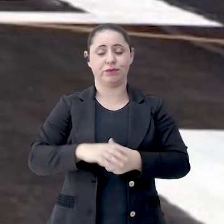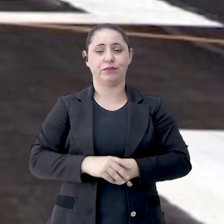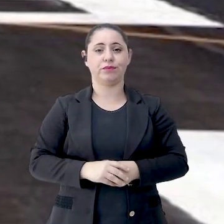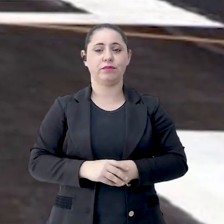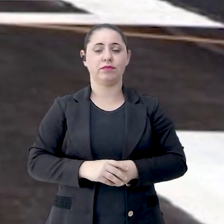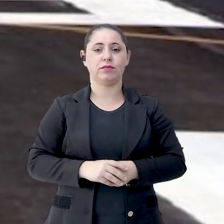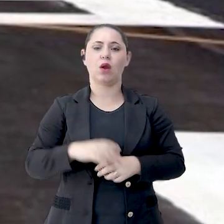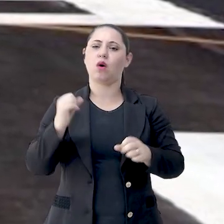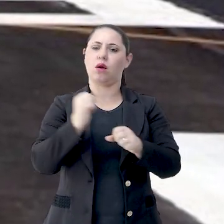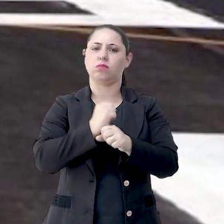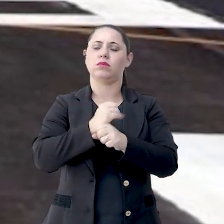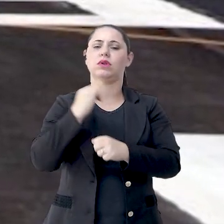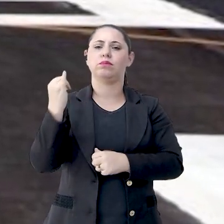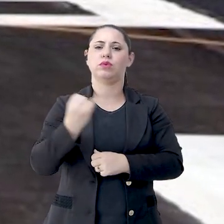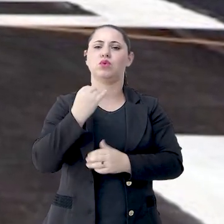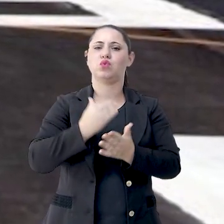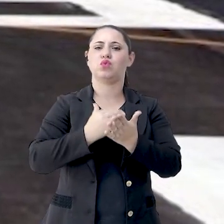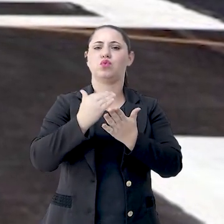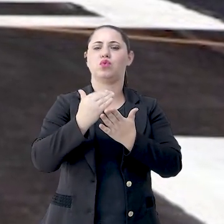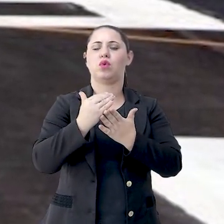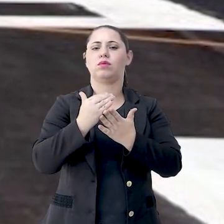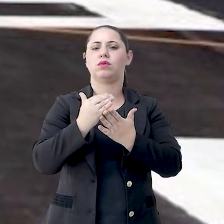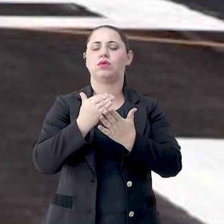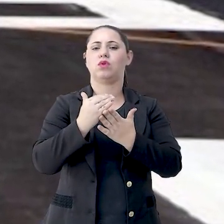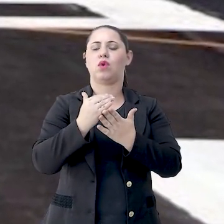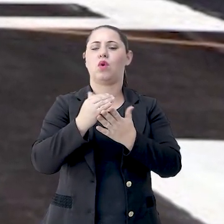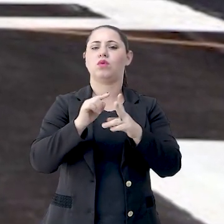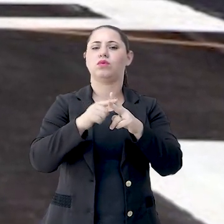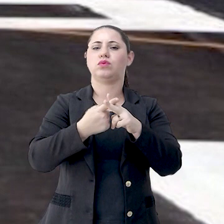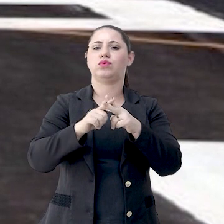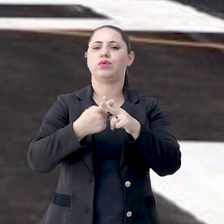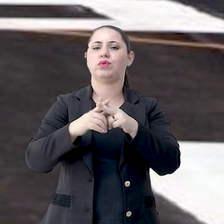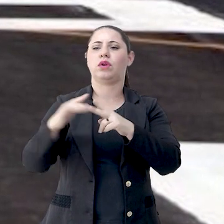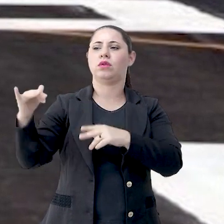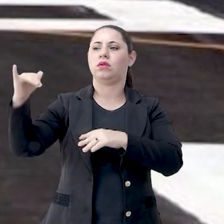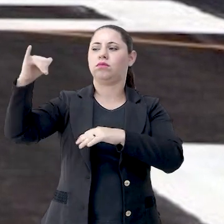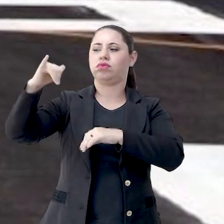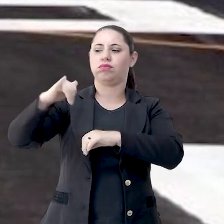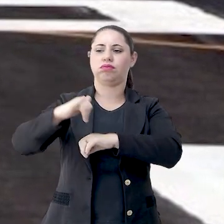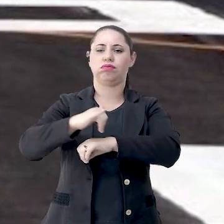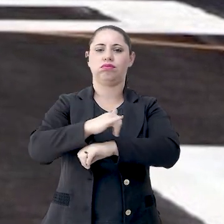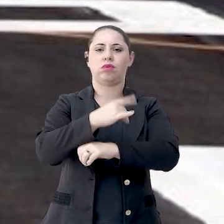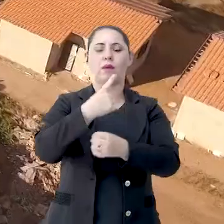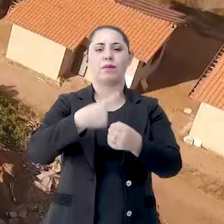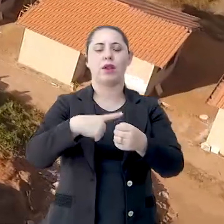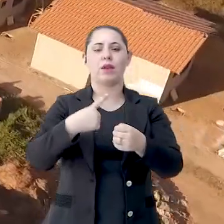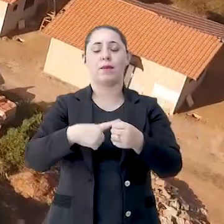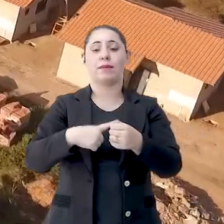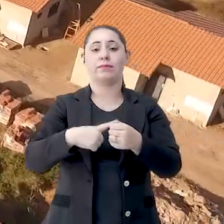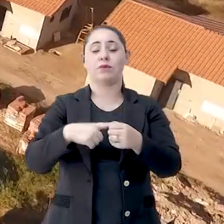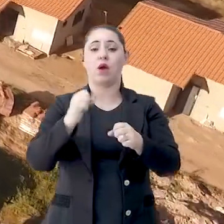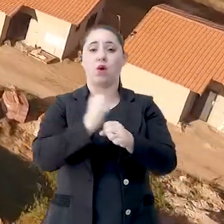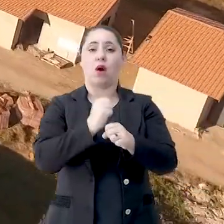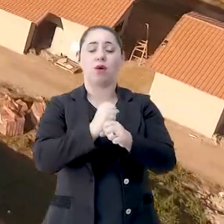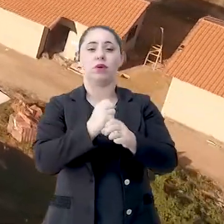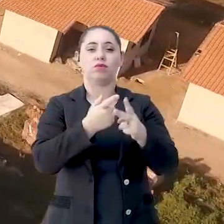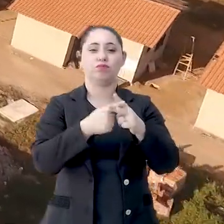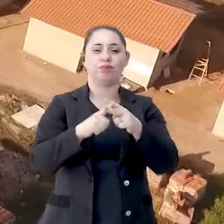inclui a revitalização do pátio de aeronaves e o recapeamento das pistas. Na habitação,